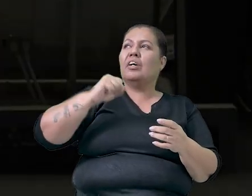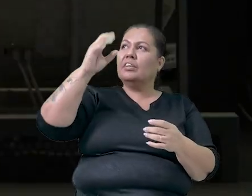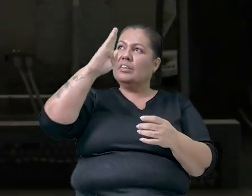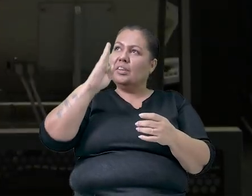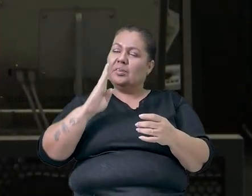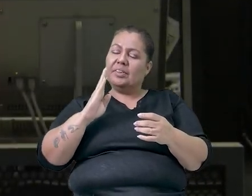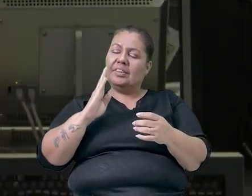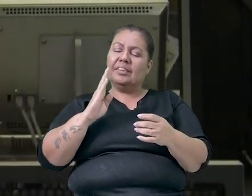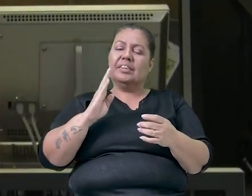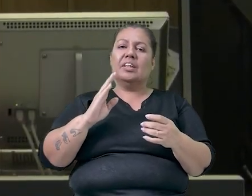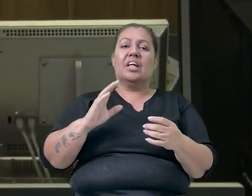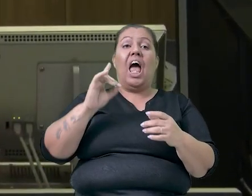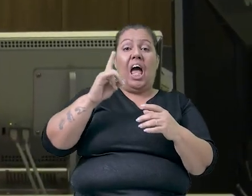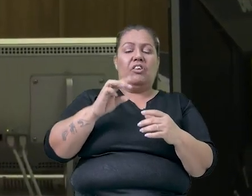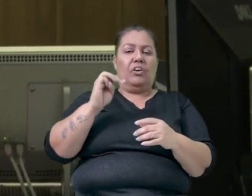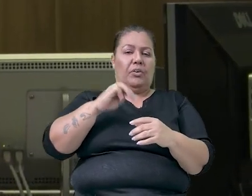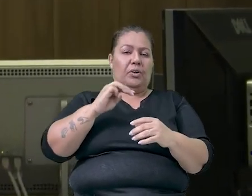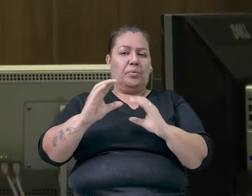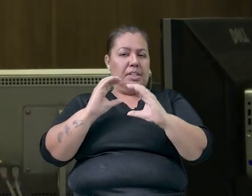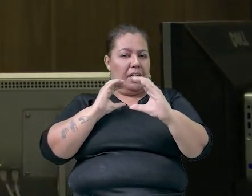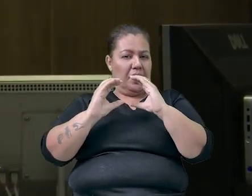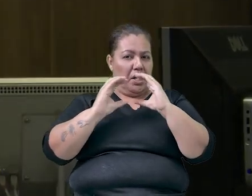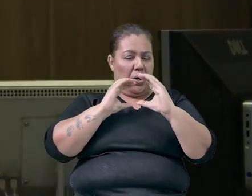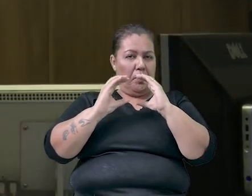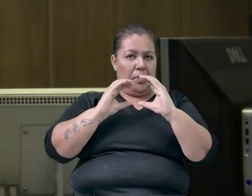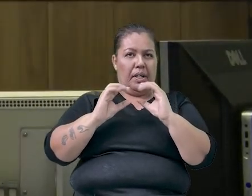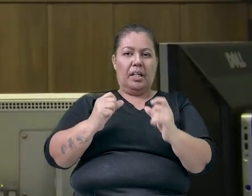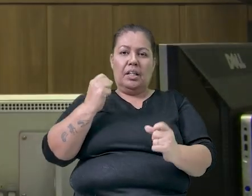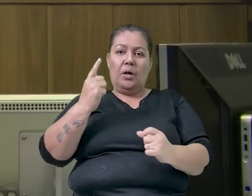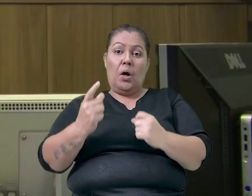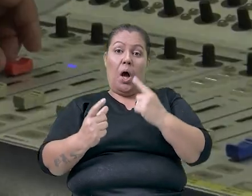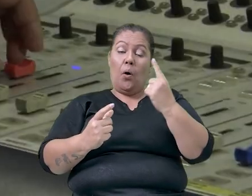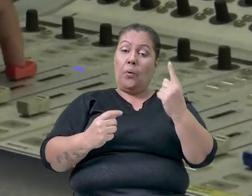De acordo com o Ministério das Comunicações, apenas